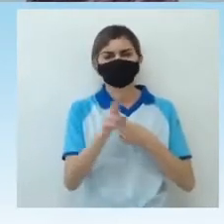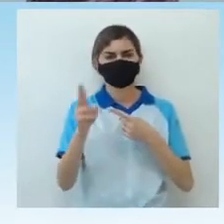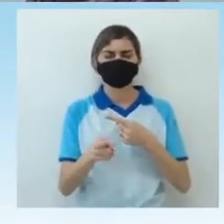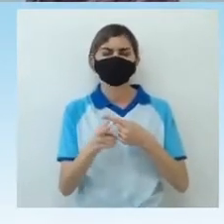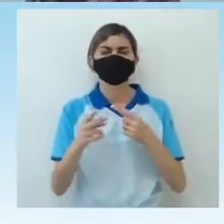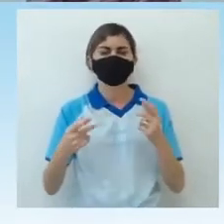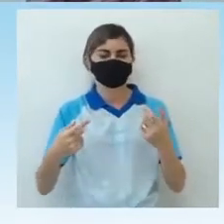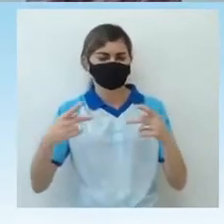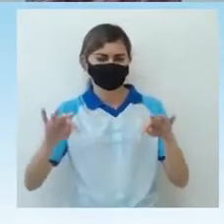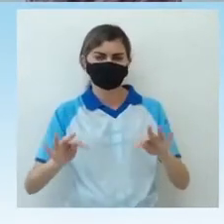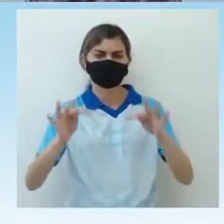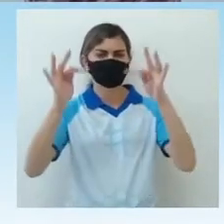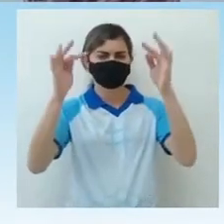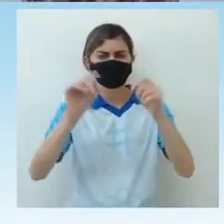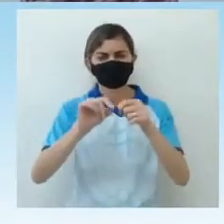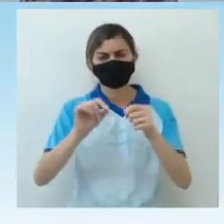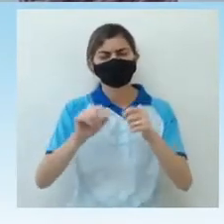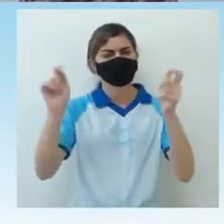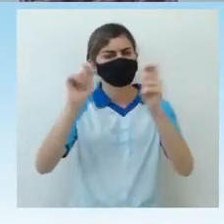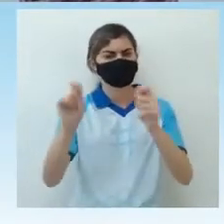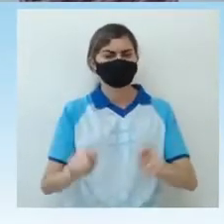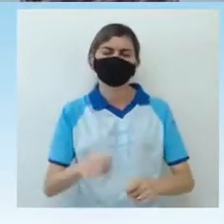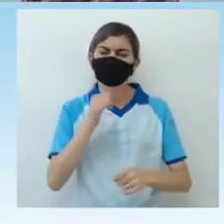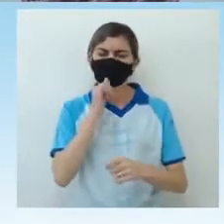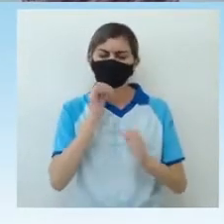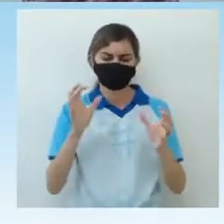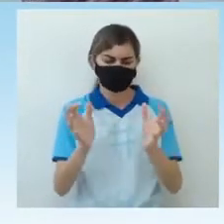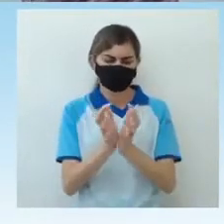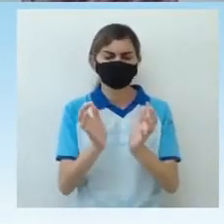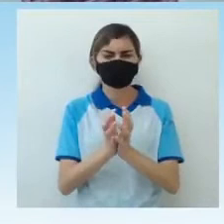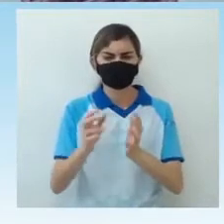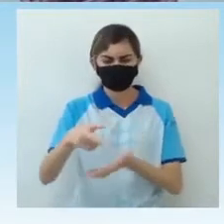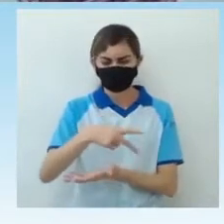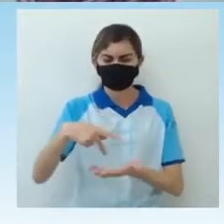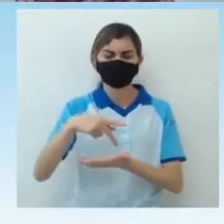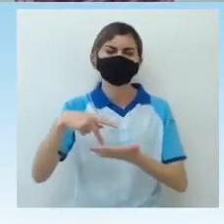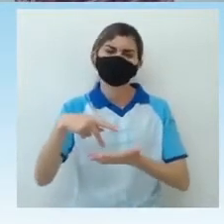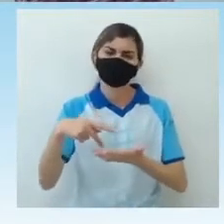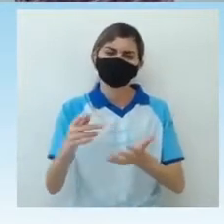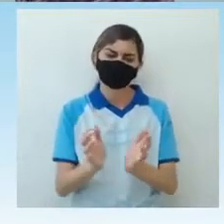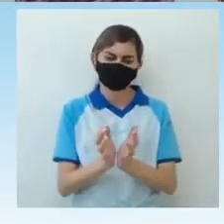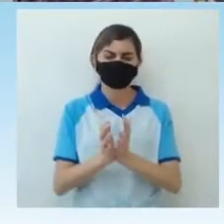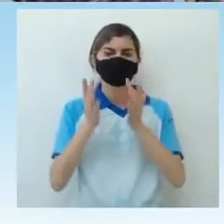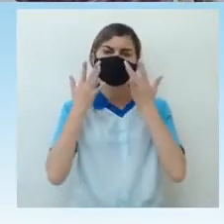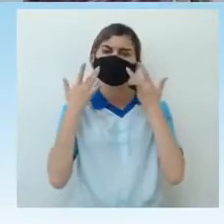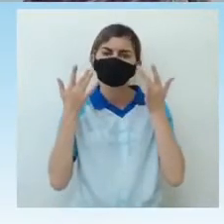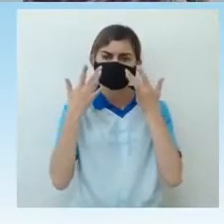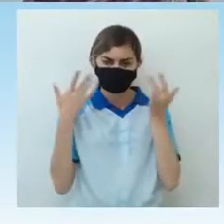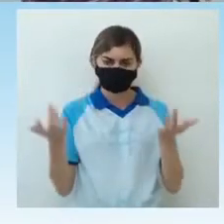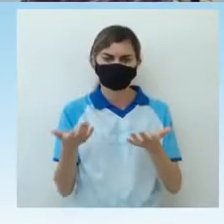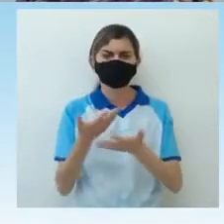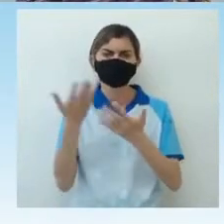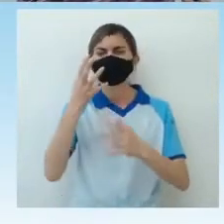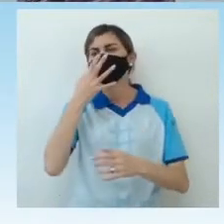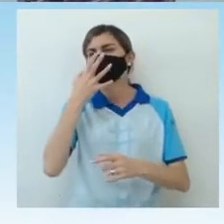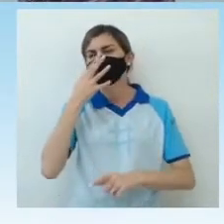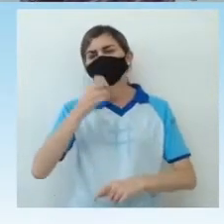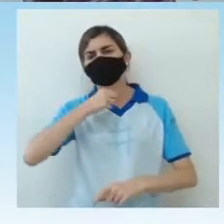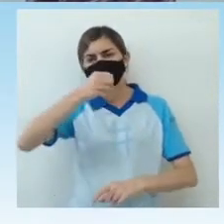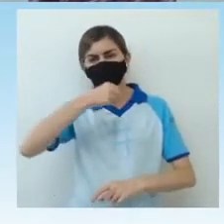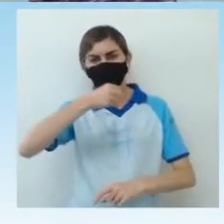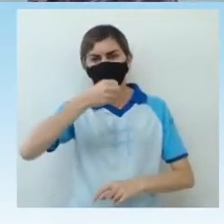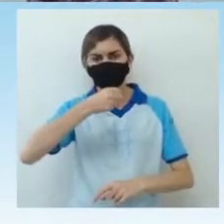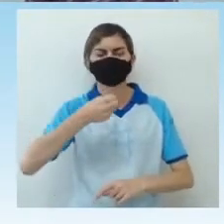aparato tecnológico no fazer artístico, por exemplo, um grupo de dança ou um grupo de teatro, ou quando você vai assistir a um show